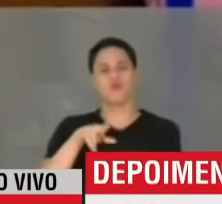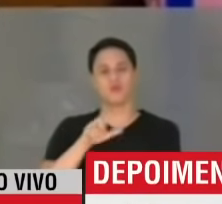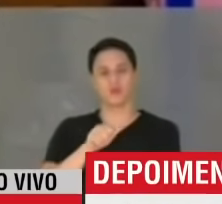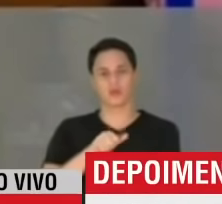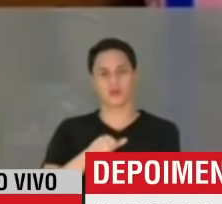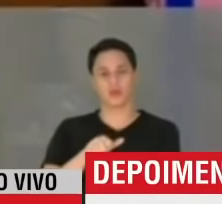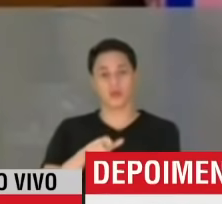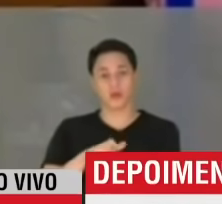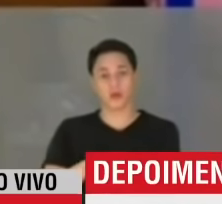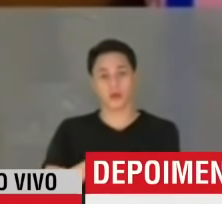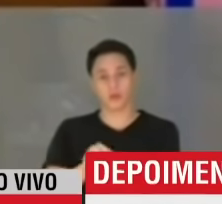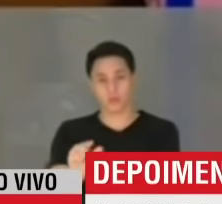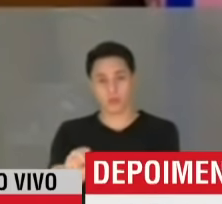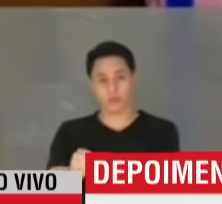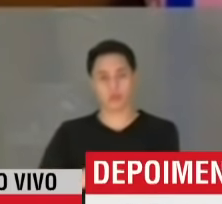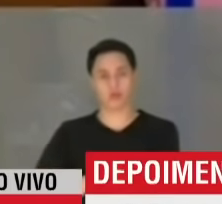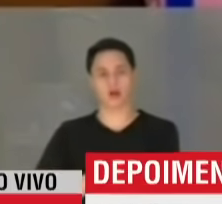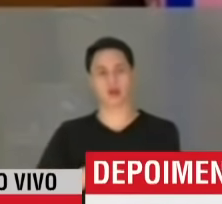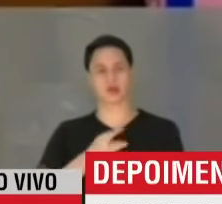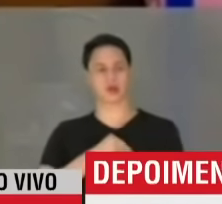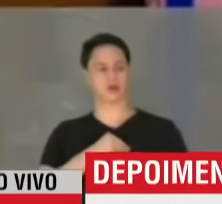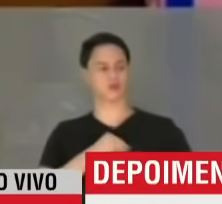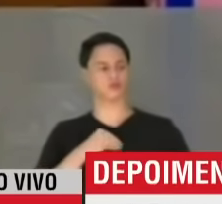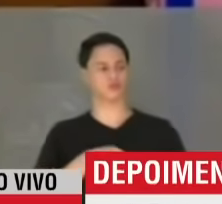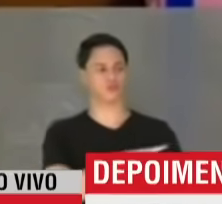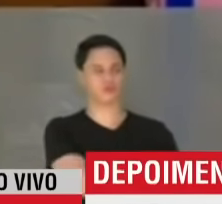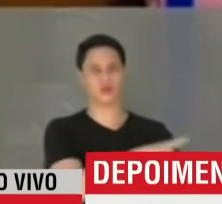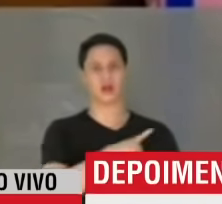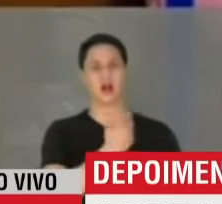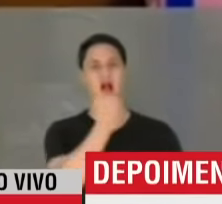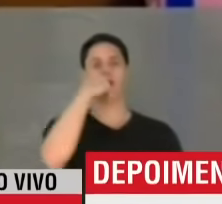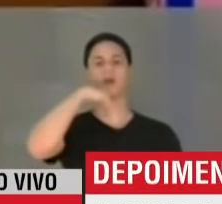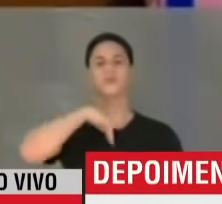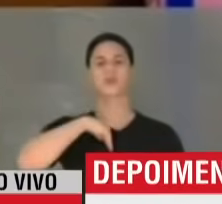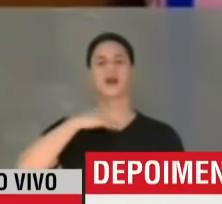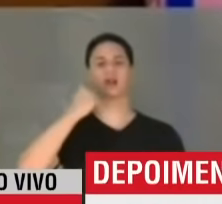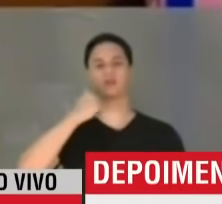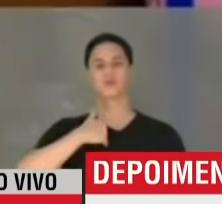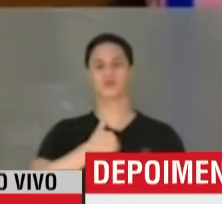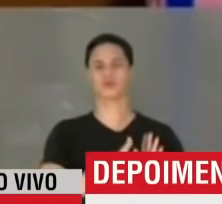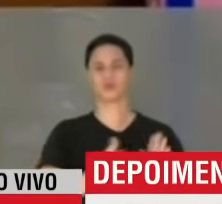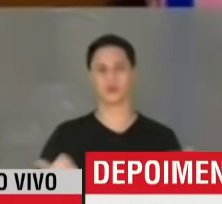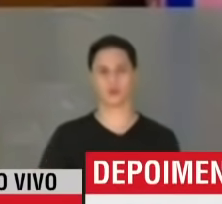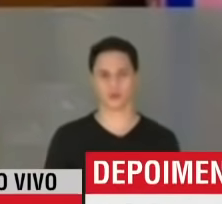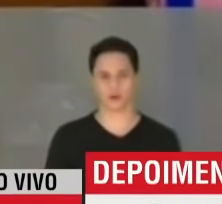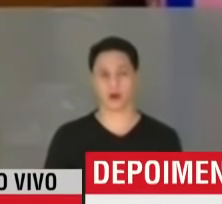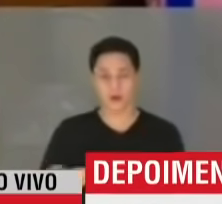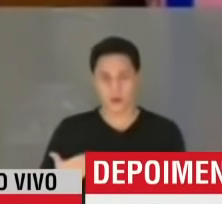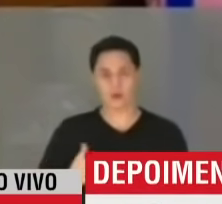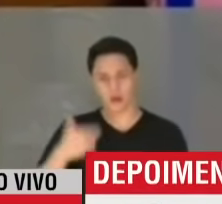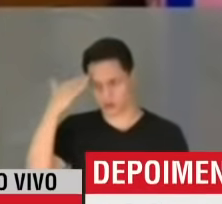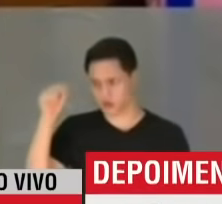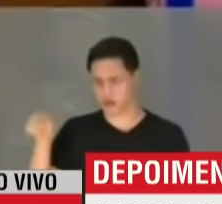desligaram os aparelhos de monitoramento de sinais vitais e a alimentação foi cortada. Agora eu tenho ciência de que praticaram um